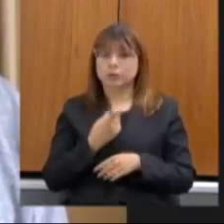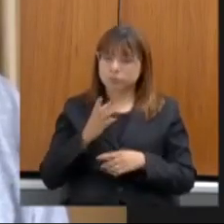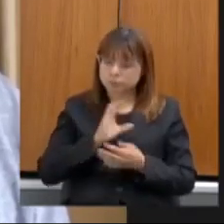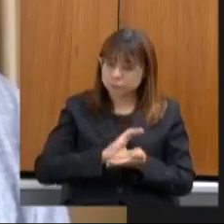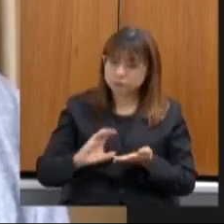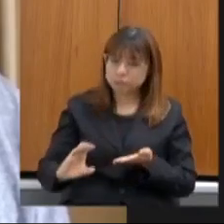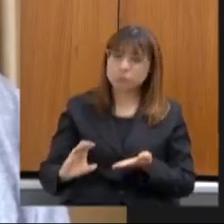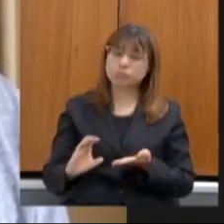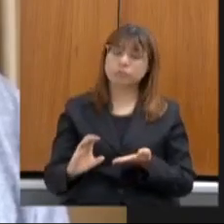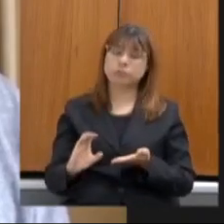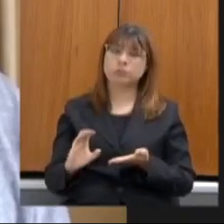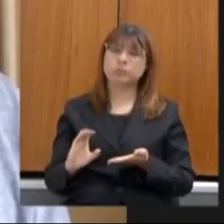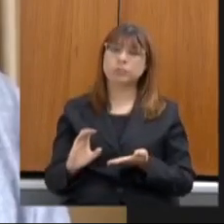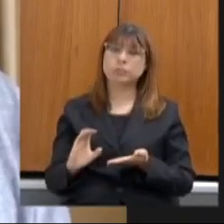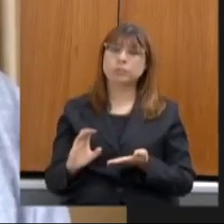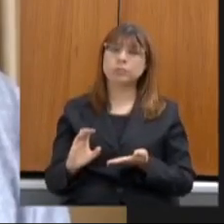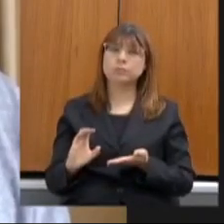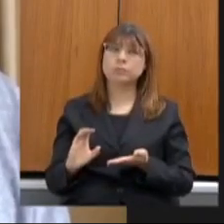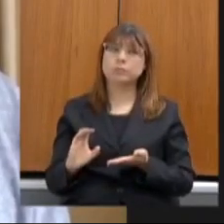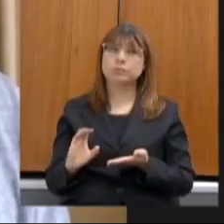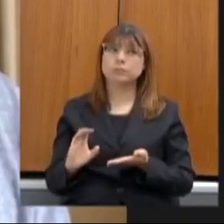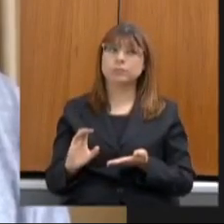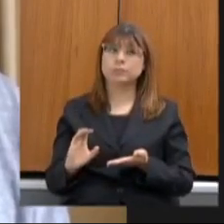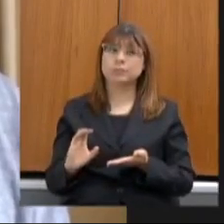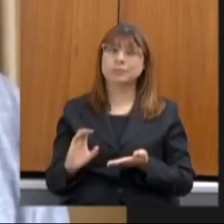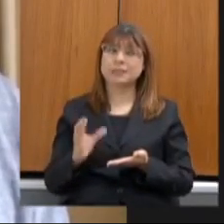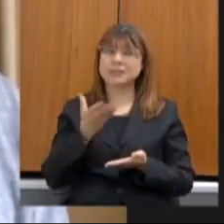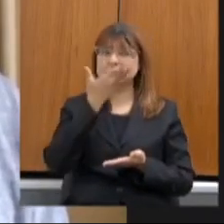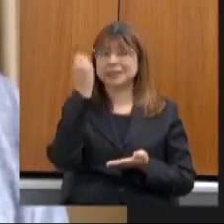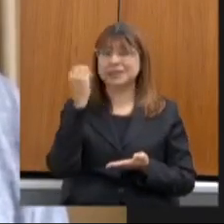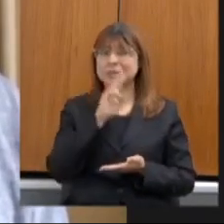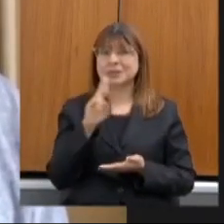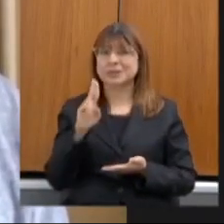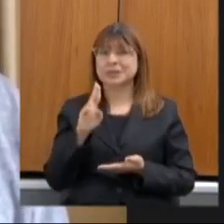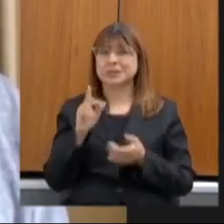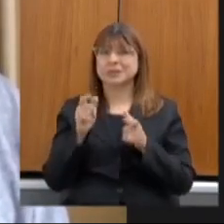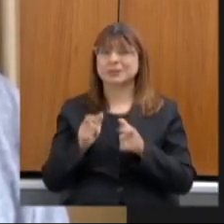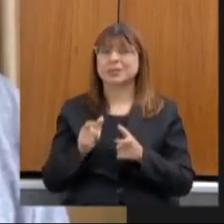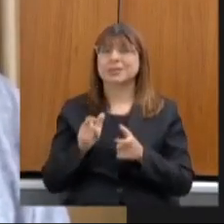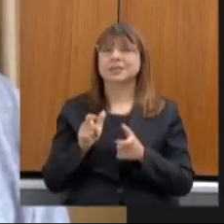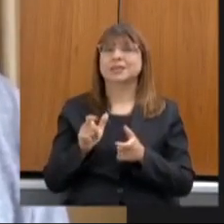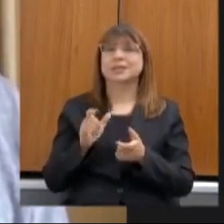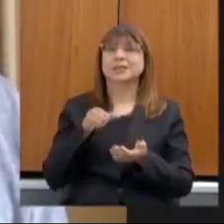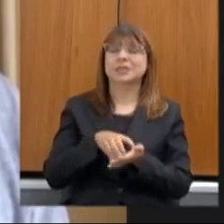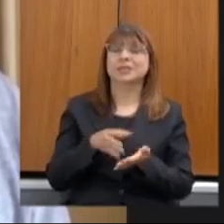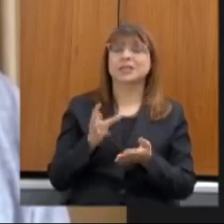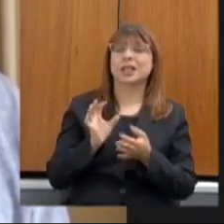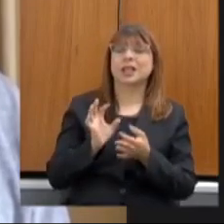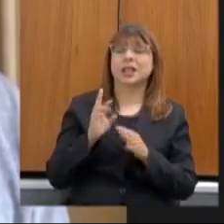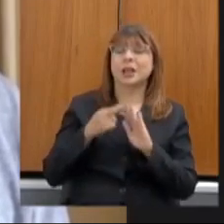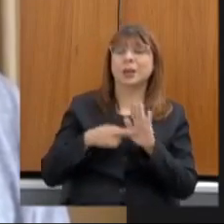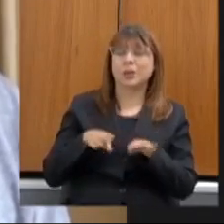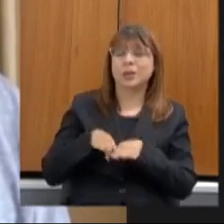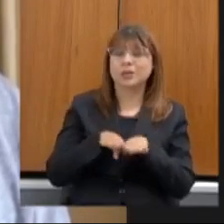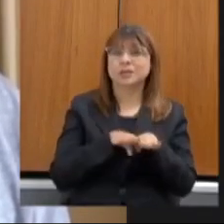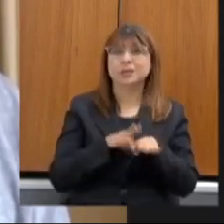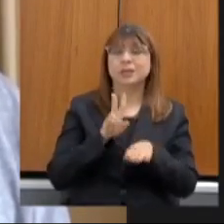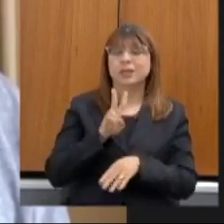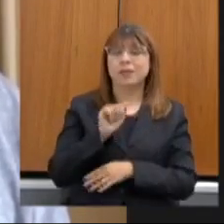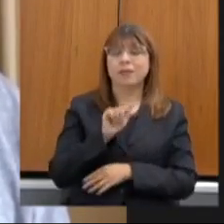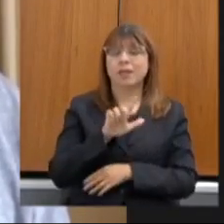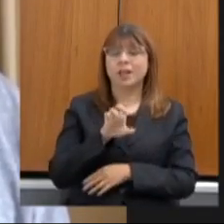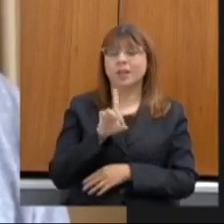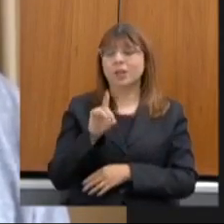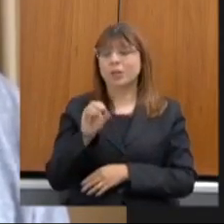para a Eita esse o nome da agência agência de realização é do Vale do Aço